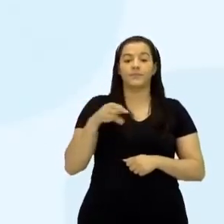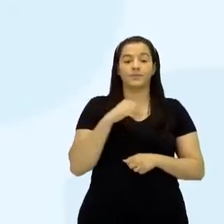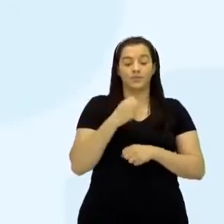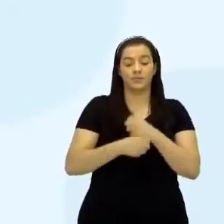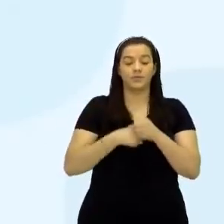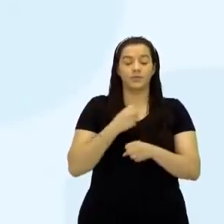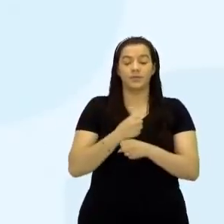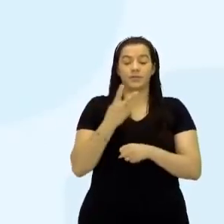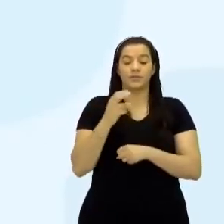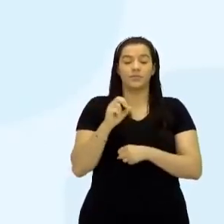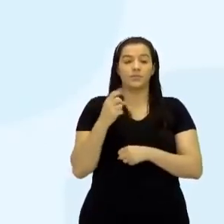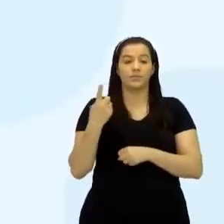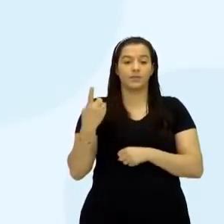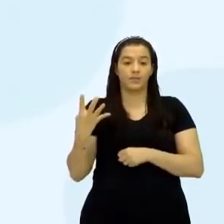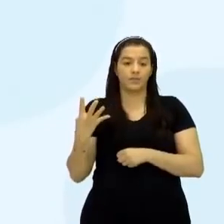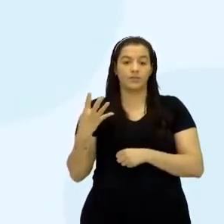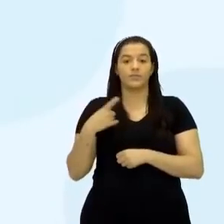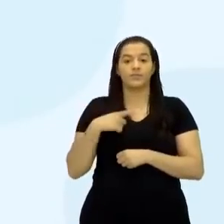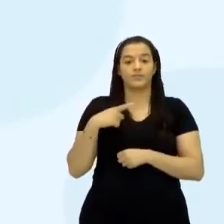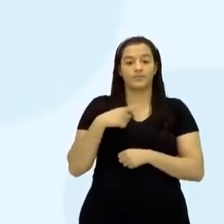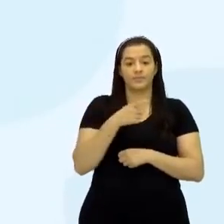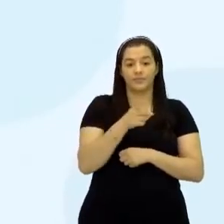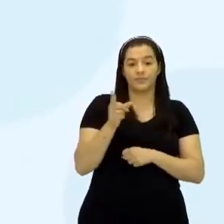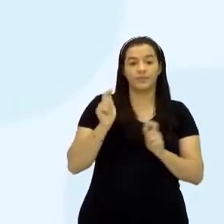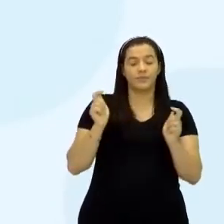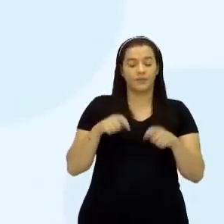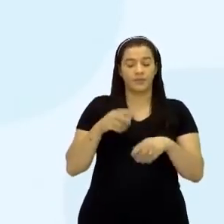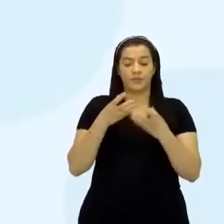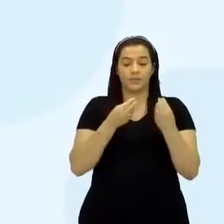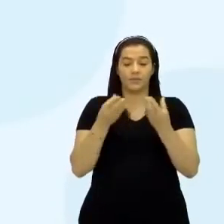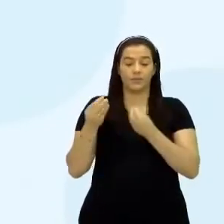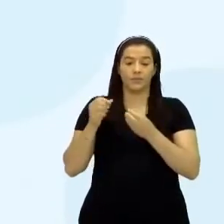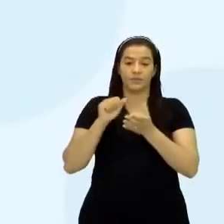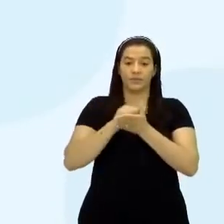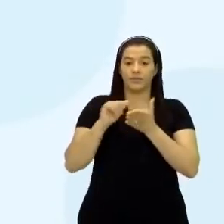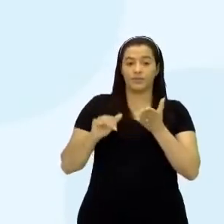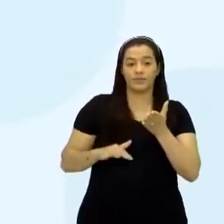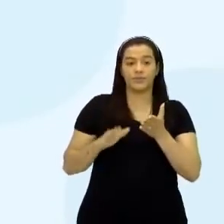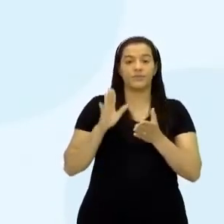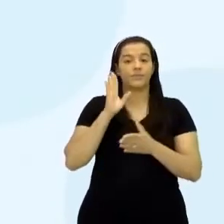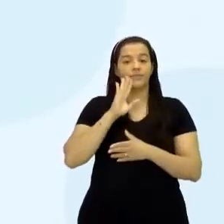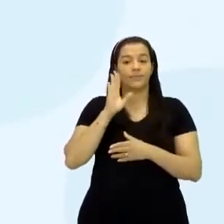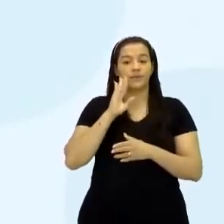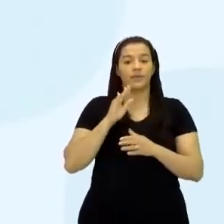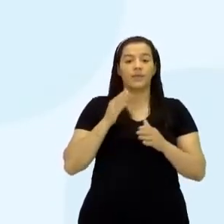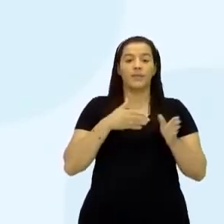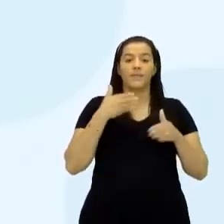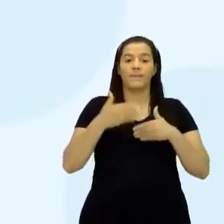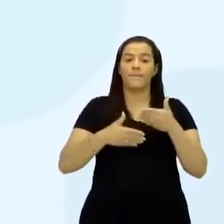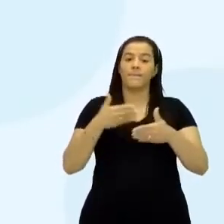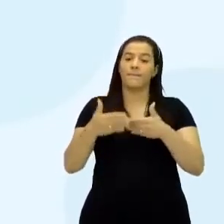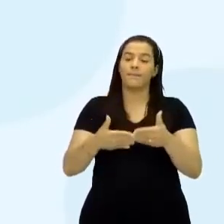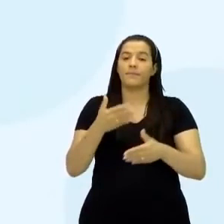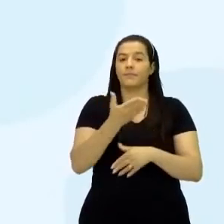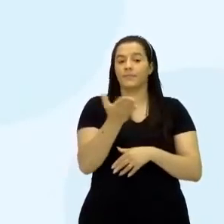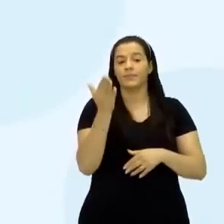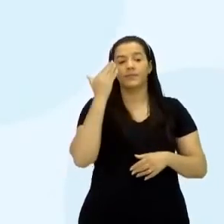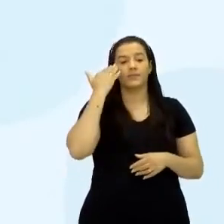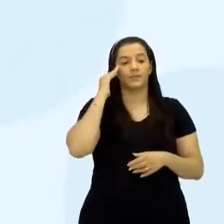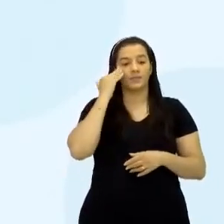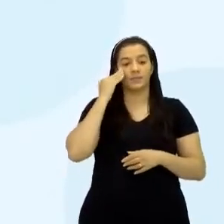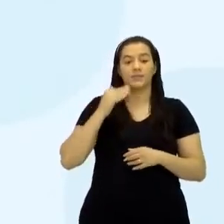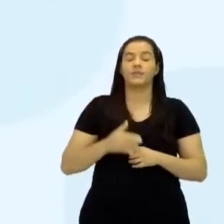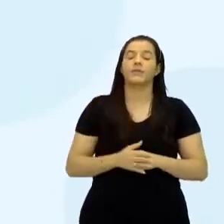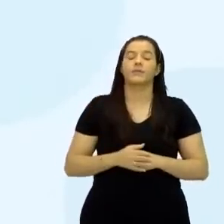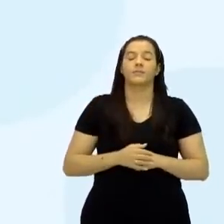né? A gente tem bastante atividades no Aprender Sempre a respeito disso, viu, Vivi? Eu fiz um processo bem mais lento mesmo, porque eu quero que você entenda.